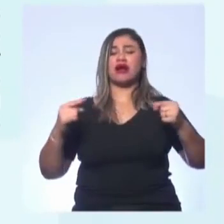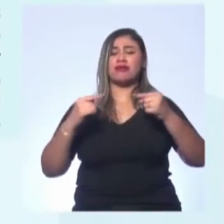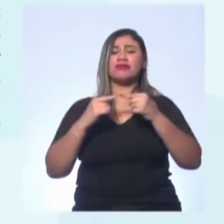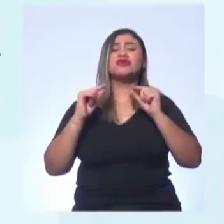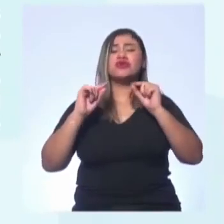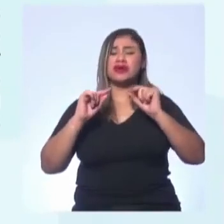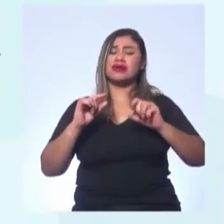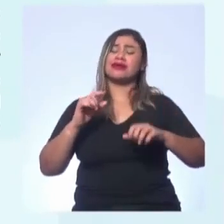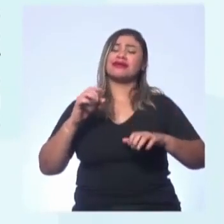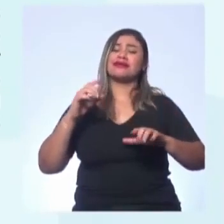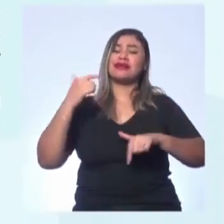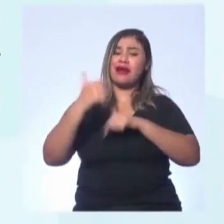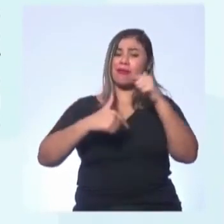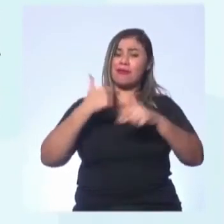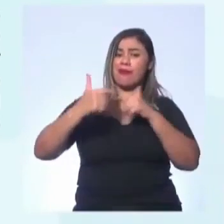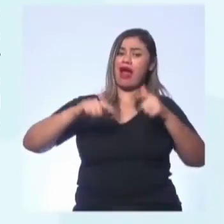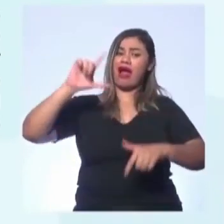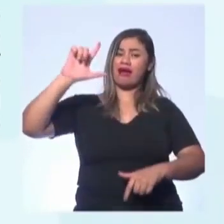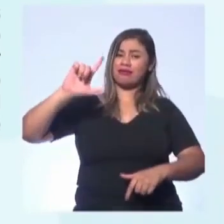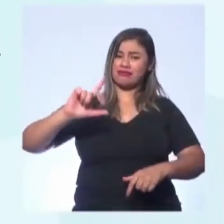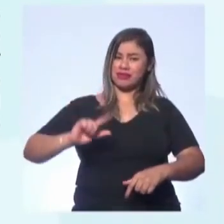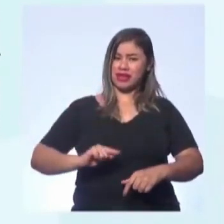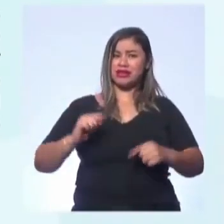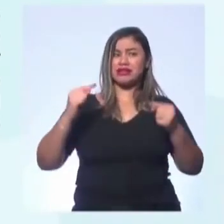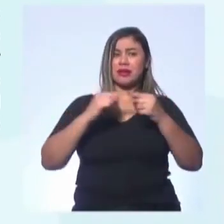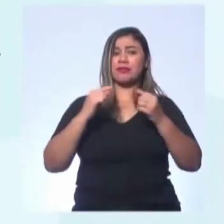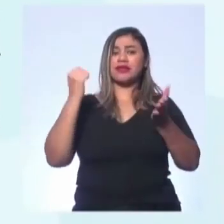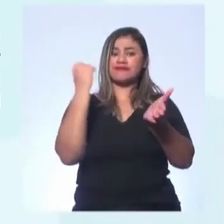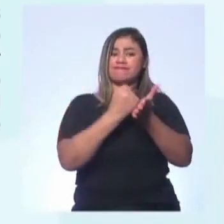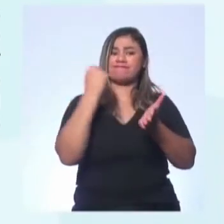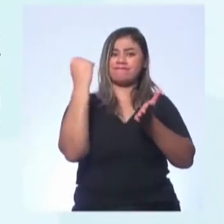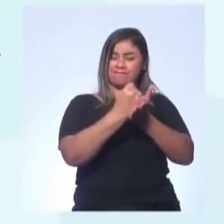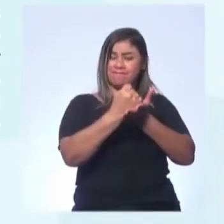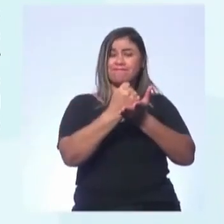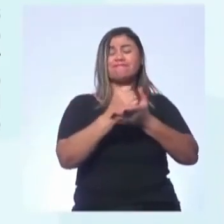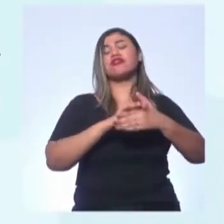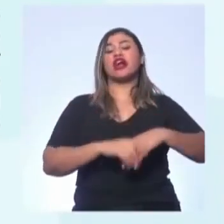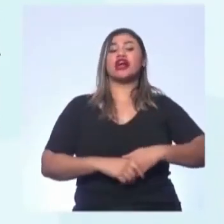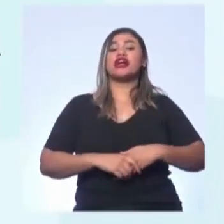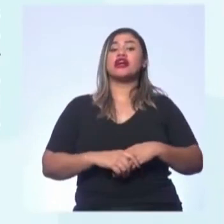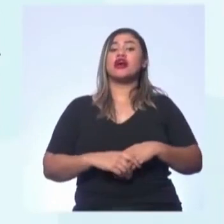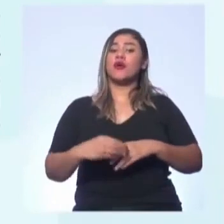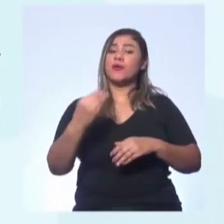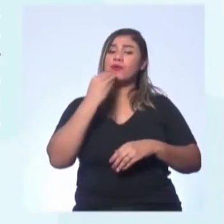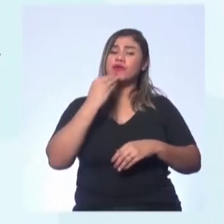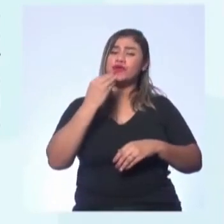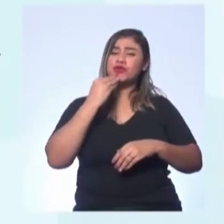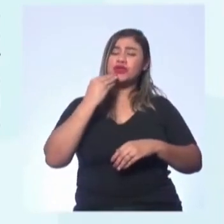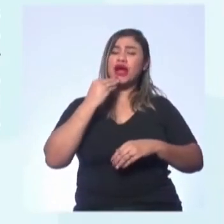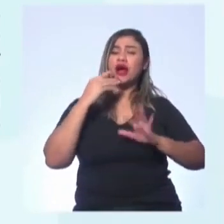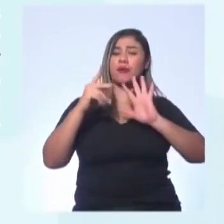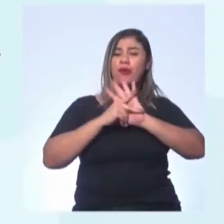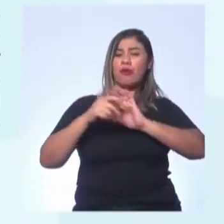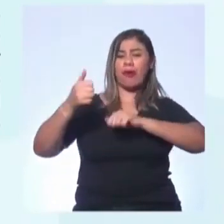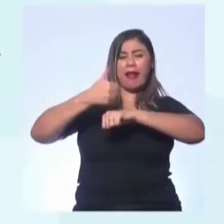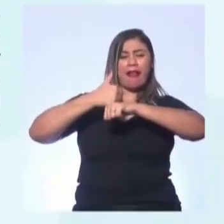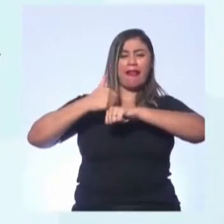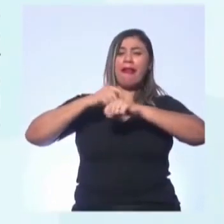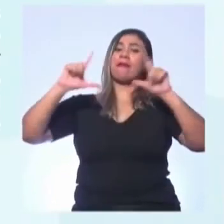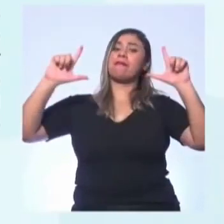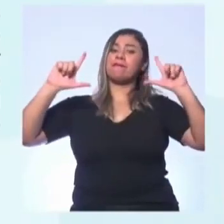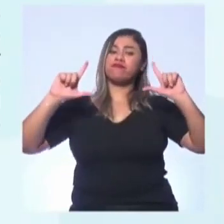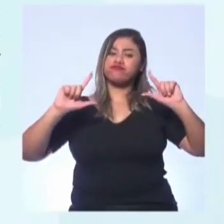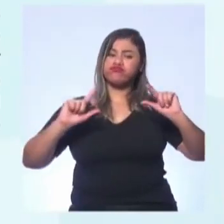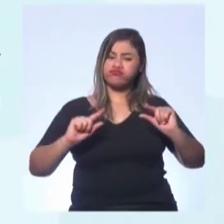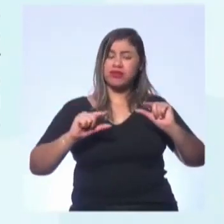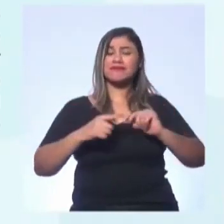emprego, particularmente do emprego formal, que é aquele com a carteira assinada, menos oportunidade de profissionalização, maior